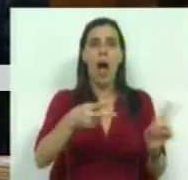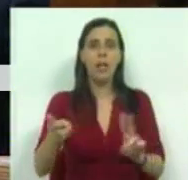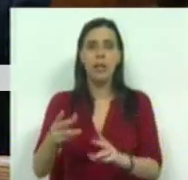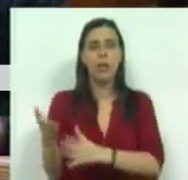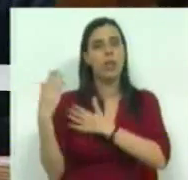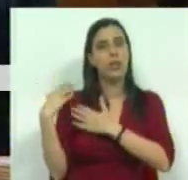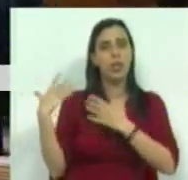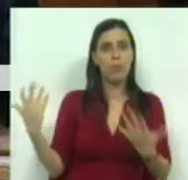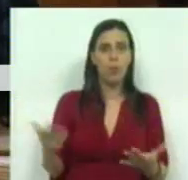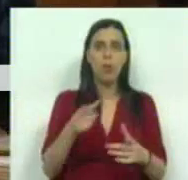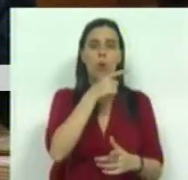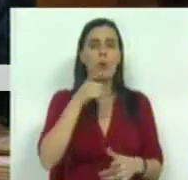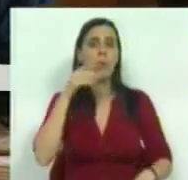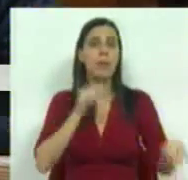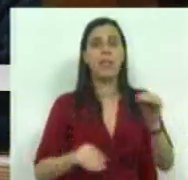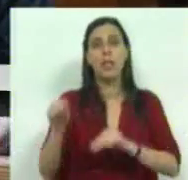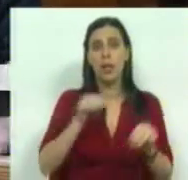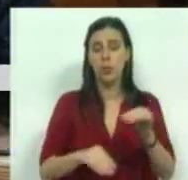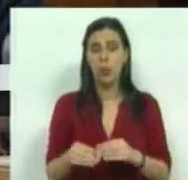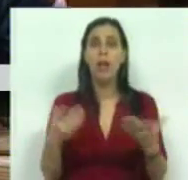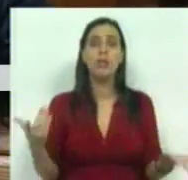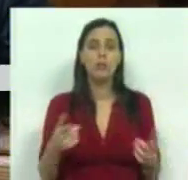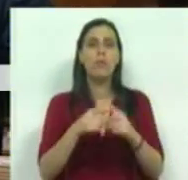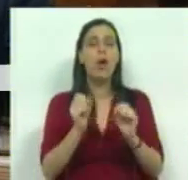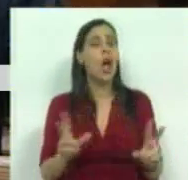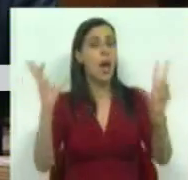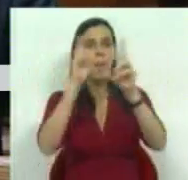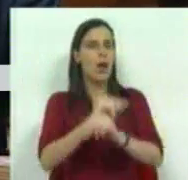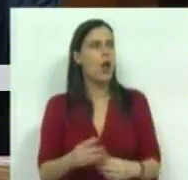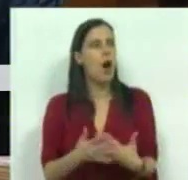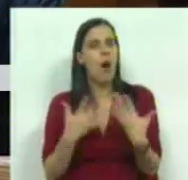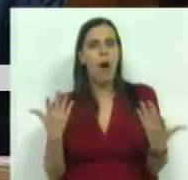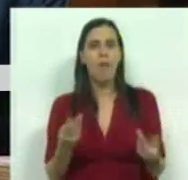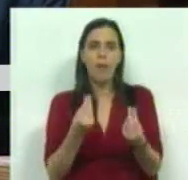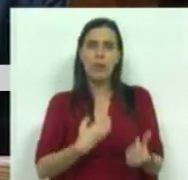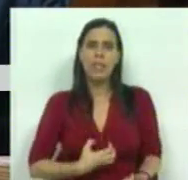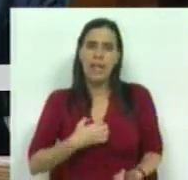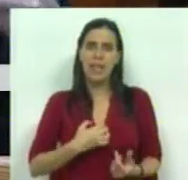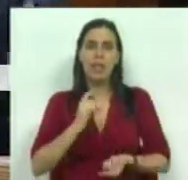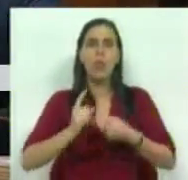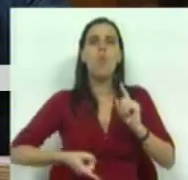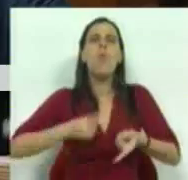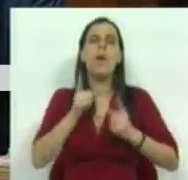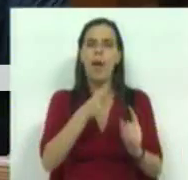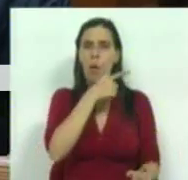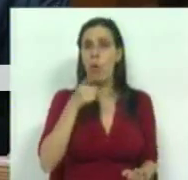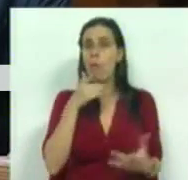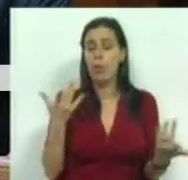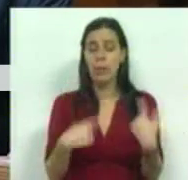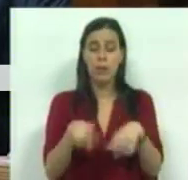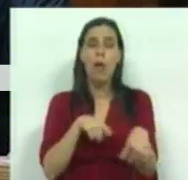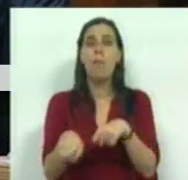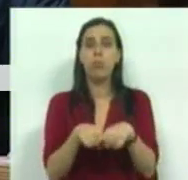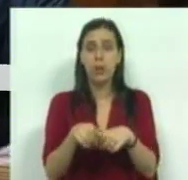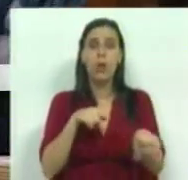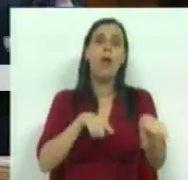das responsabilidades dos compromissos eleitorais, isto é, uma nova interpretação acerca daquilo que é o compromisso da